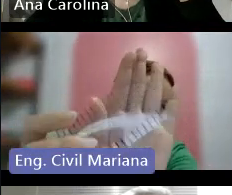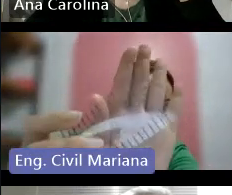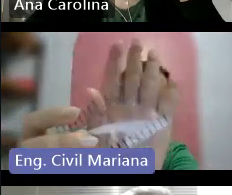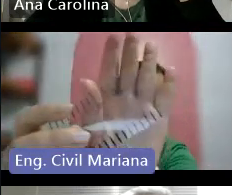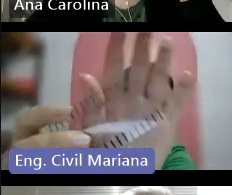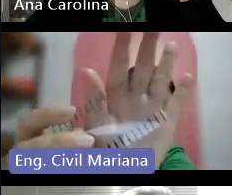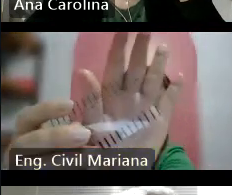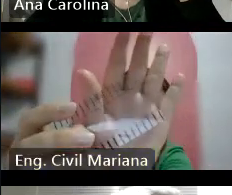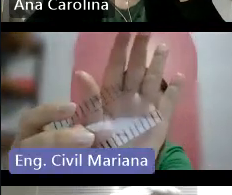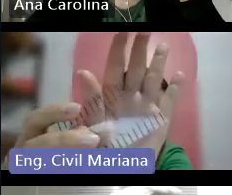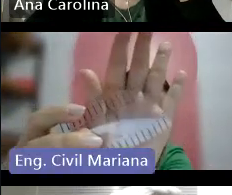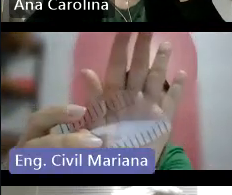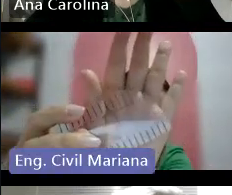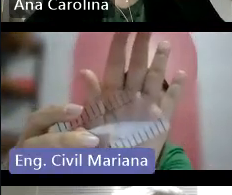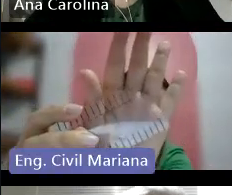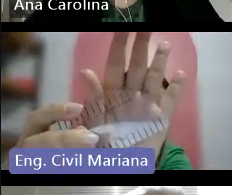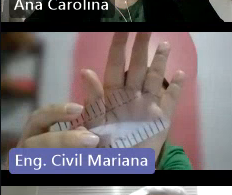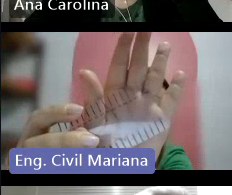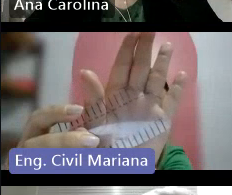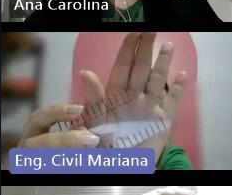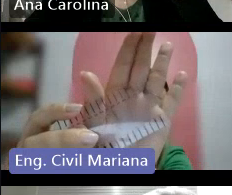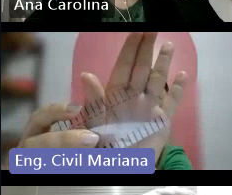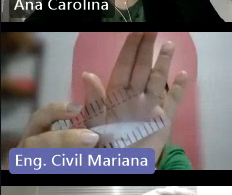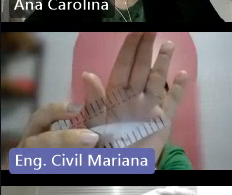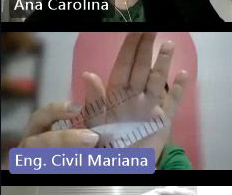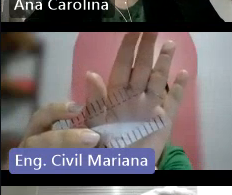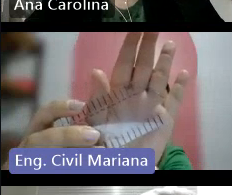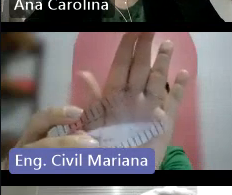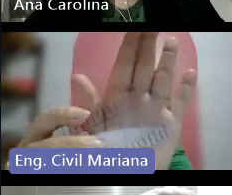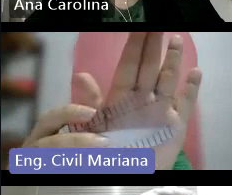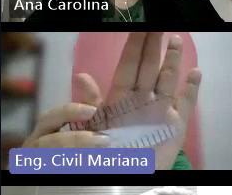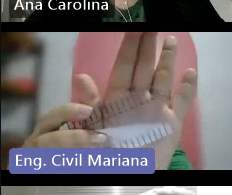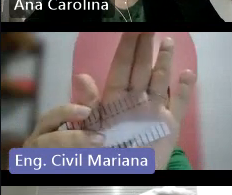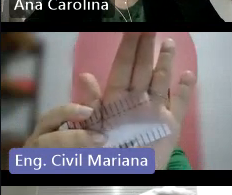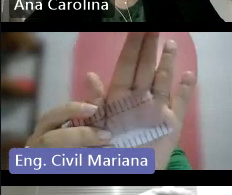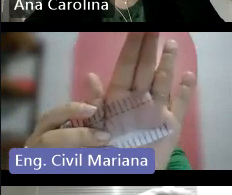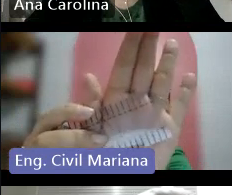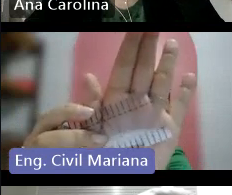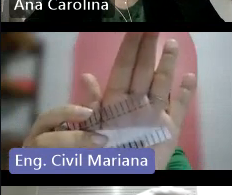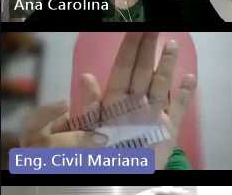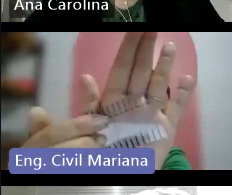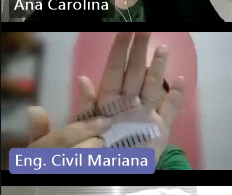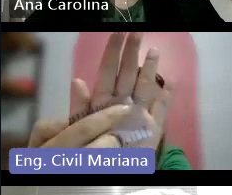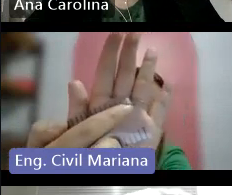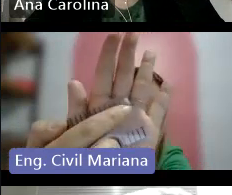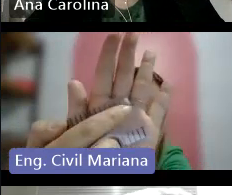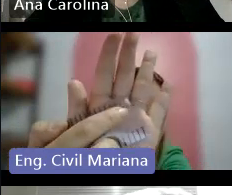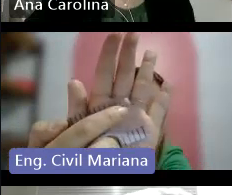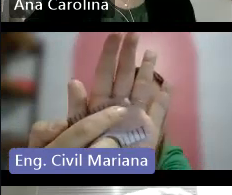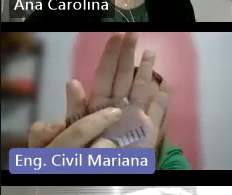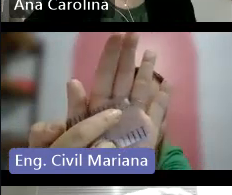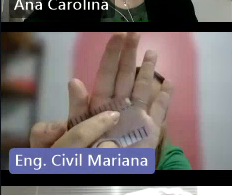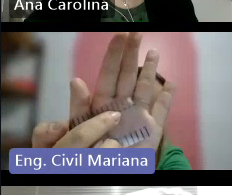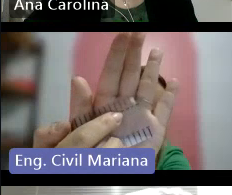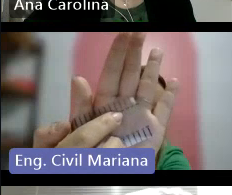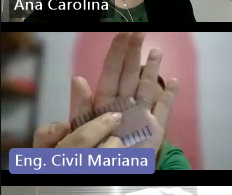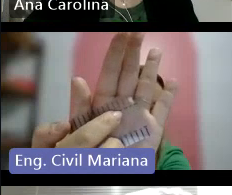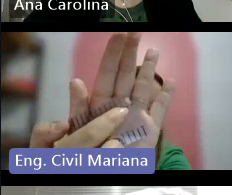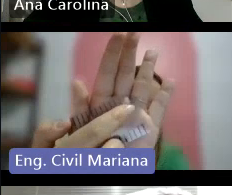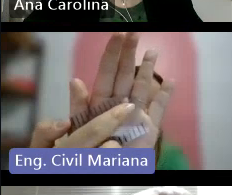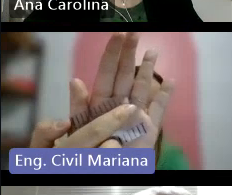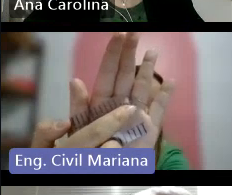está focando? Aqui, a gente consegue identificar os milímetros do fissurômetro. Então, quando a gente